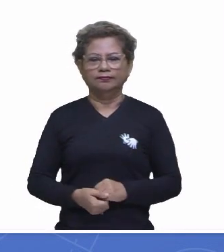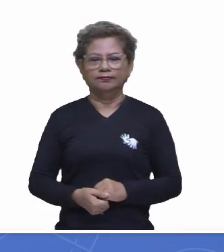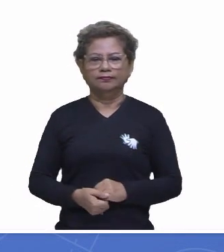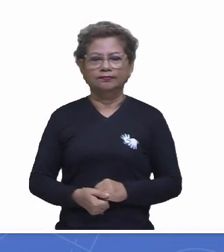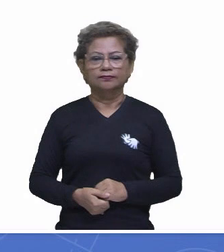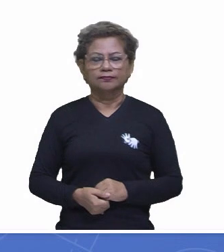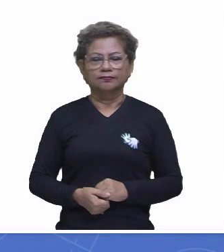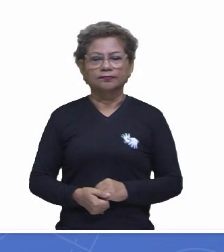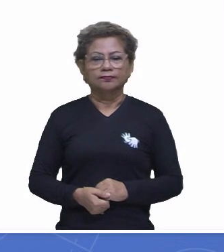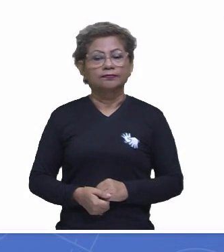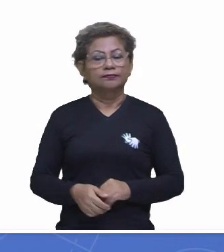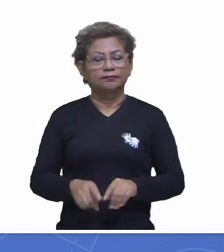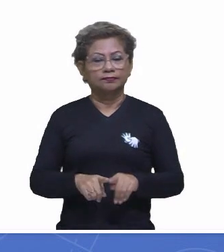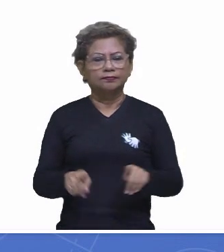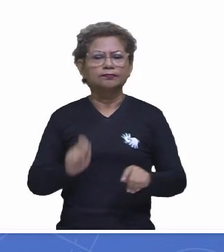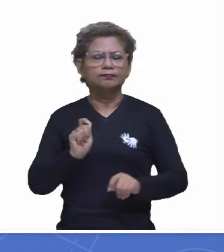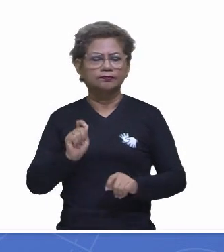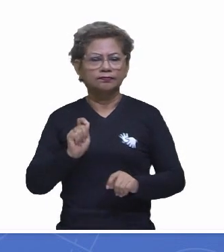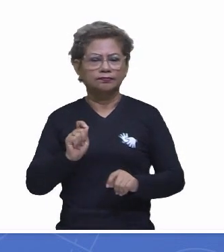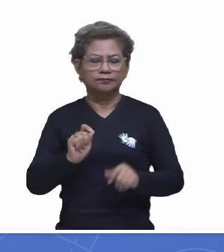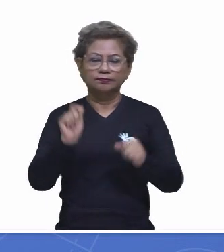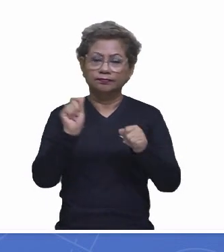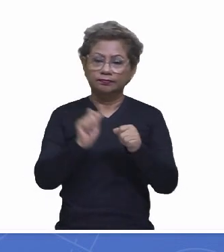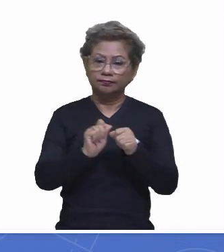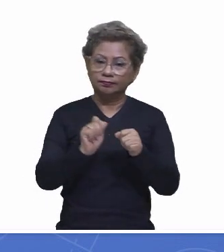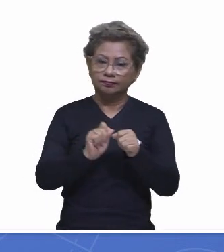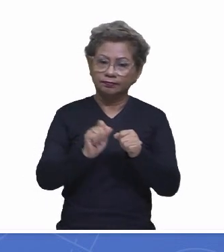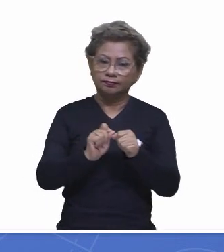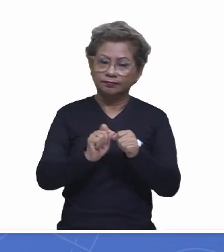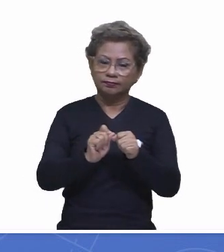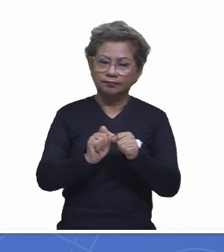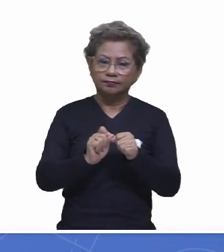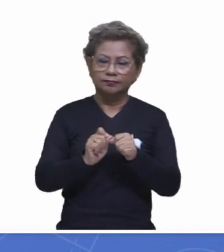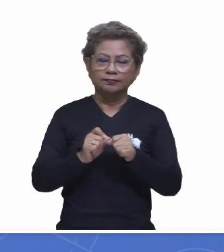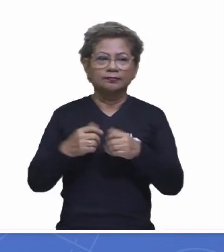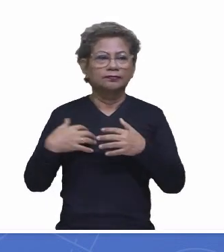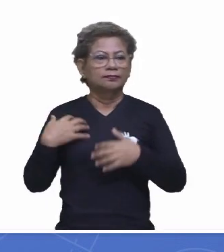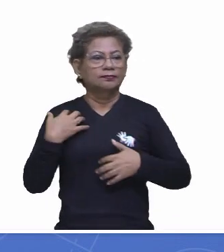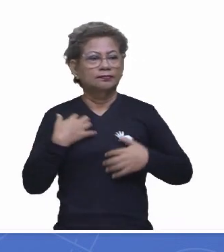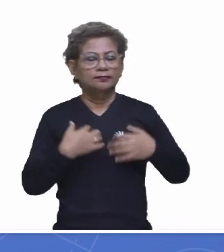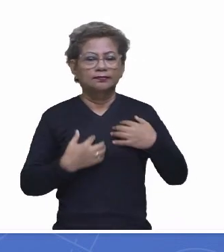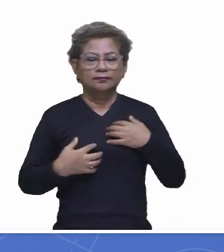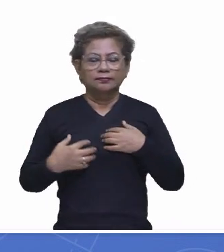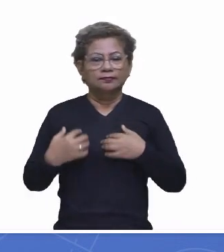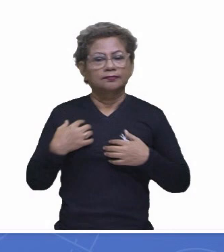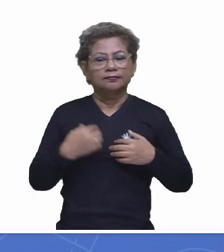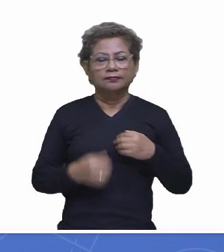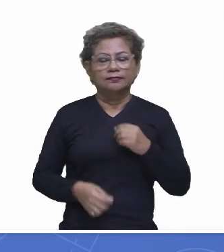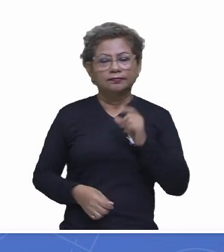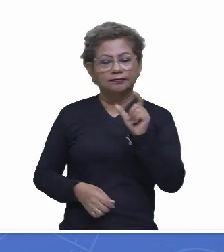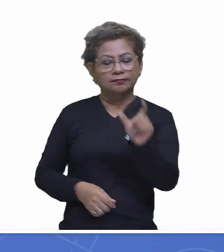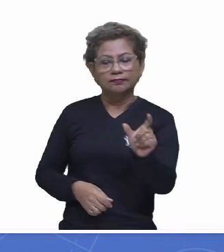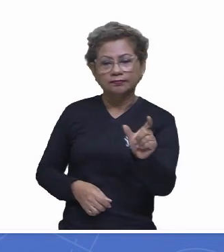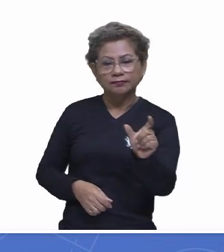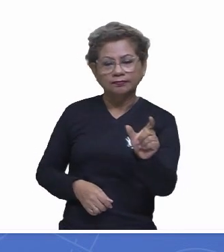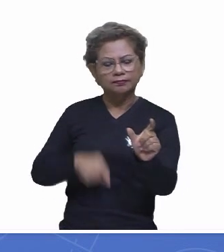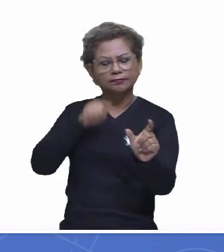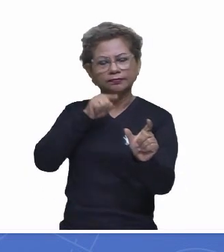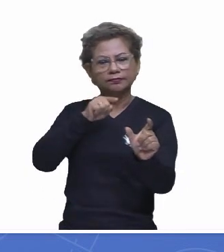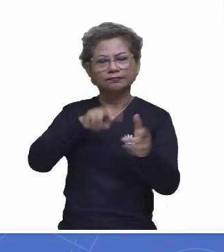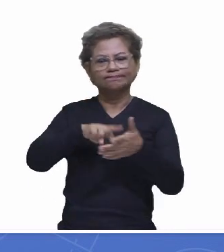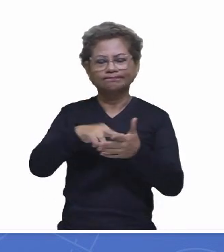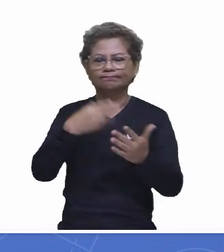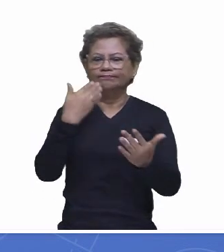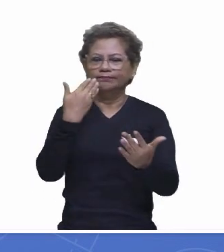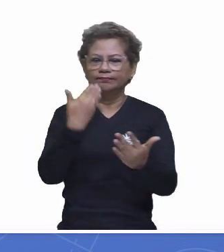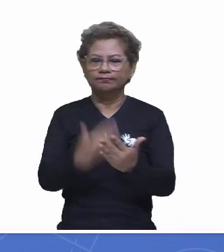do sentido do que está a fazer. Desespero é um termo ainda mais agudo quando se trata da perda